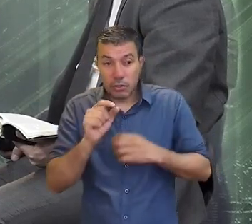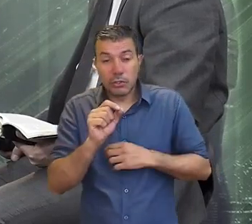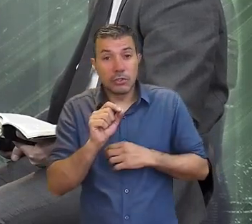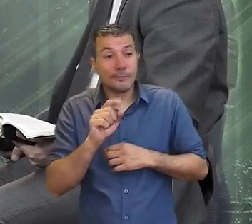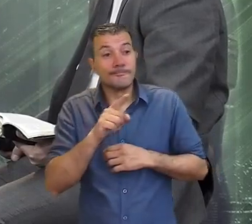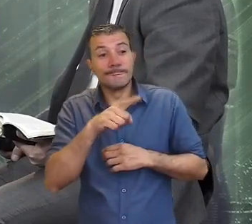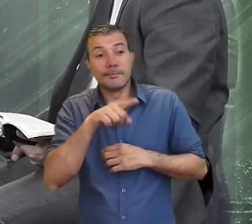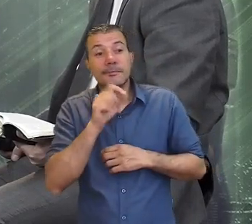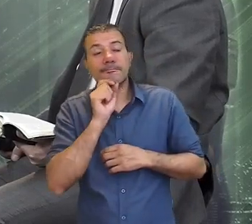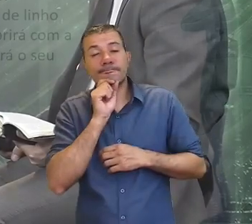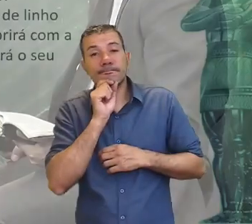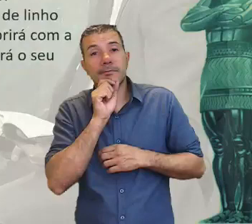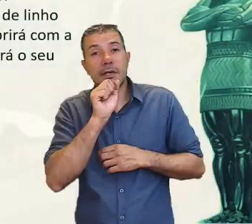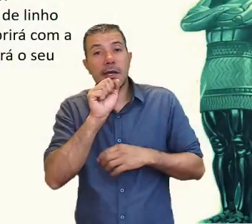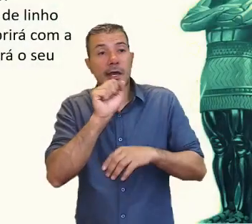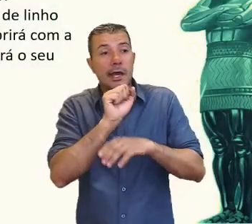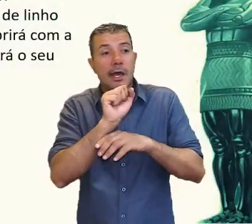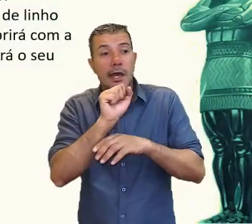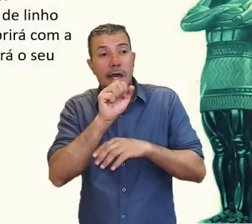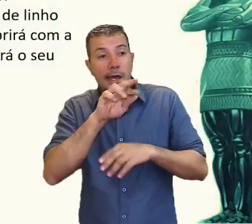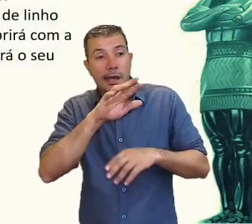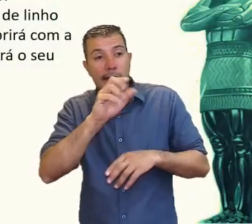com isto Arão entrará